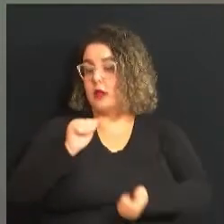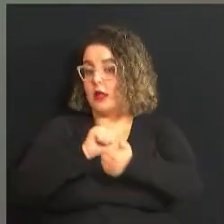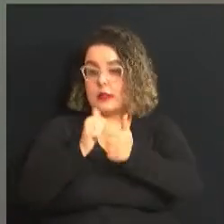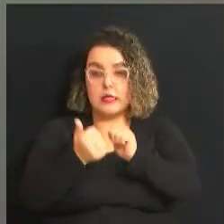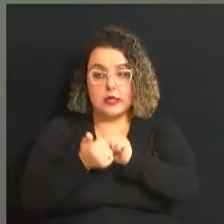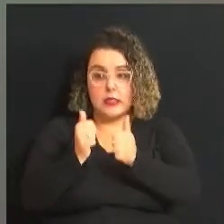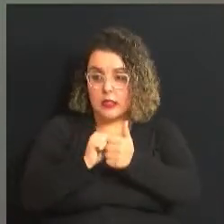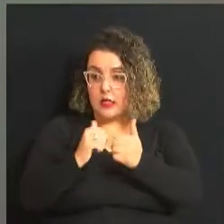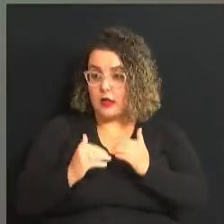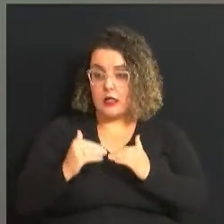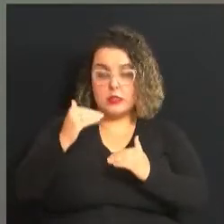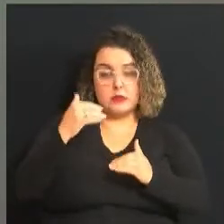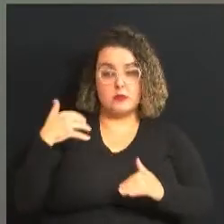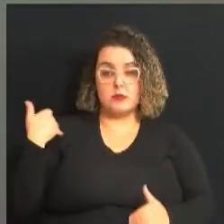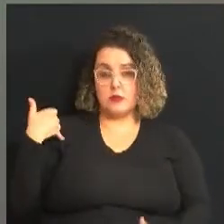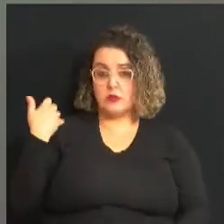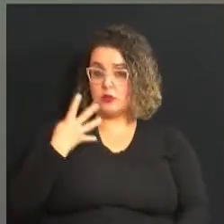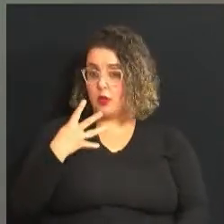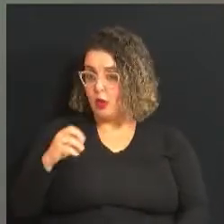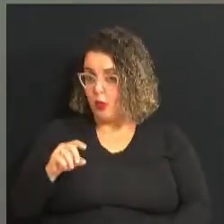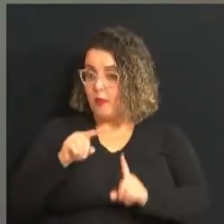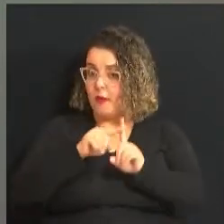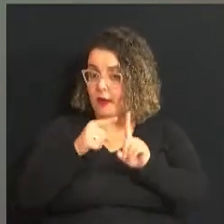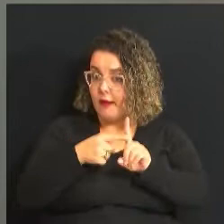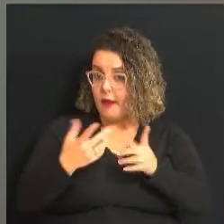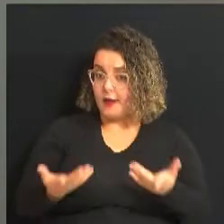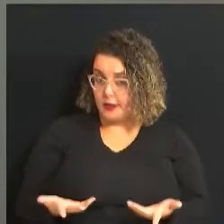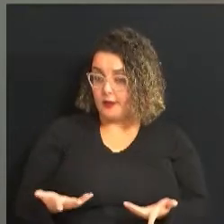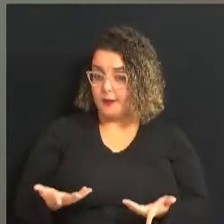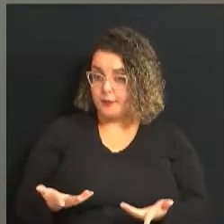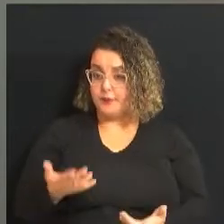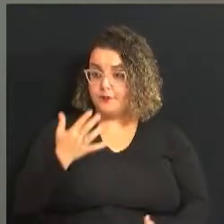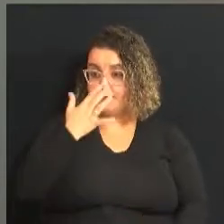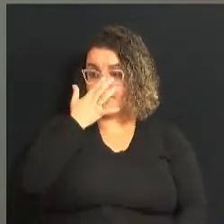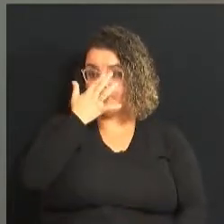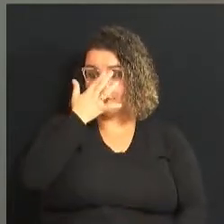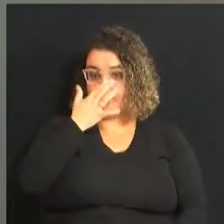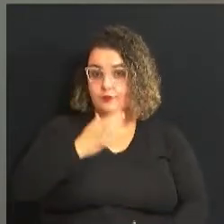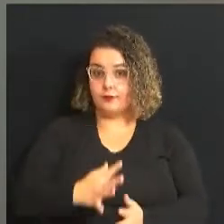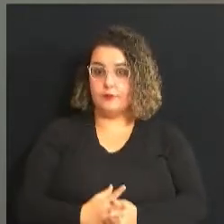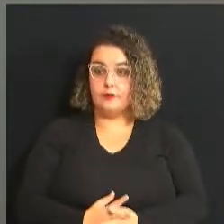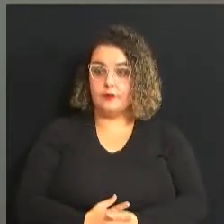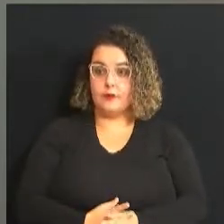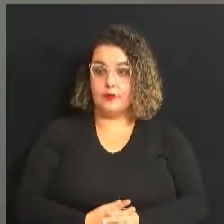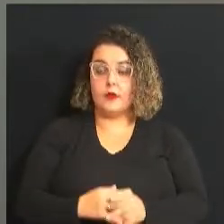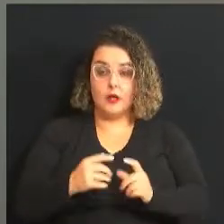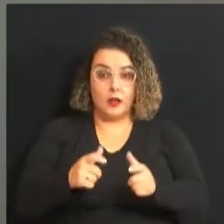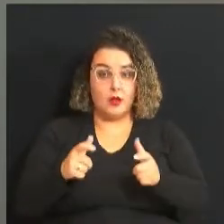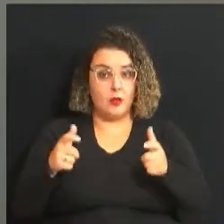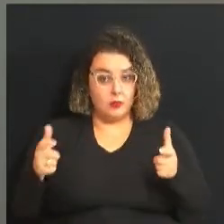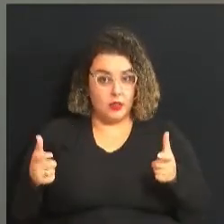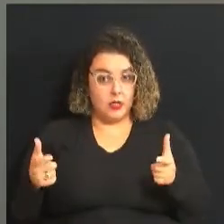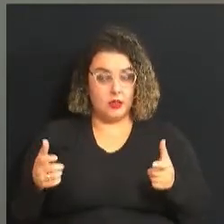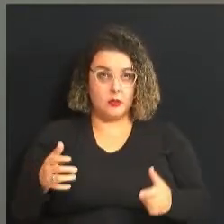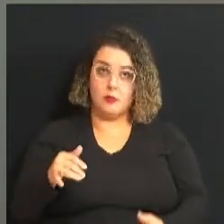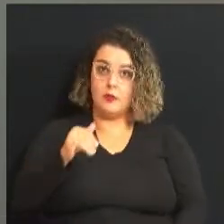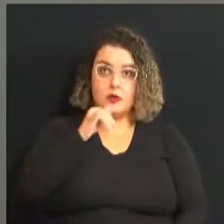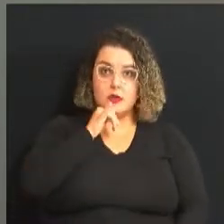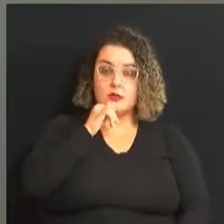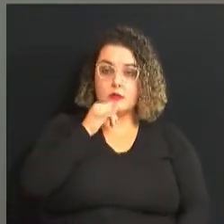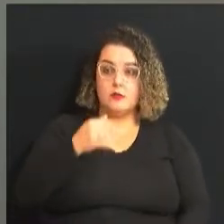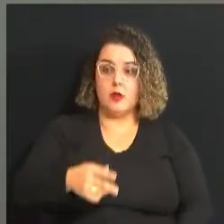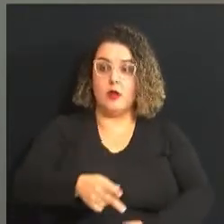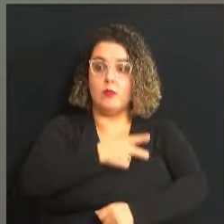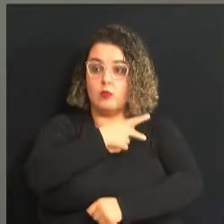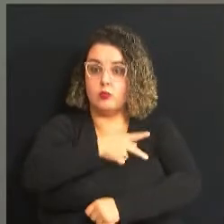dos 40 anos de idade para ela engravidar. Isso também aumenta a chance, de repente, de uma hipertensão